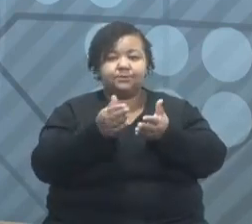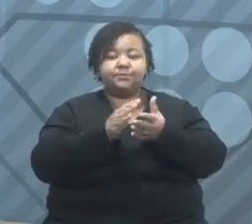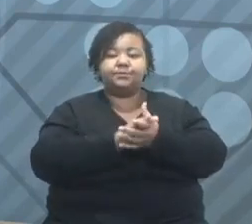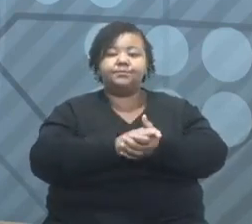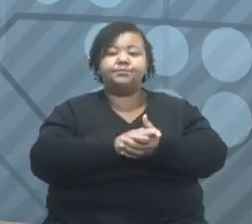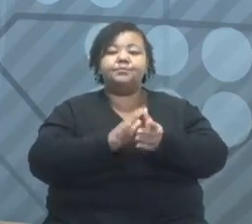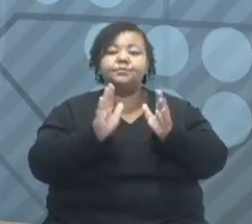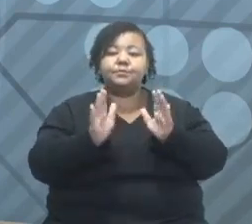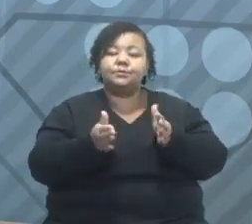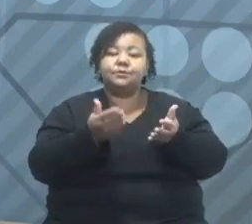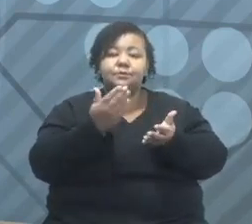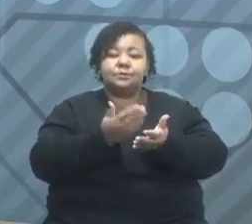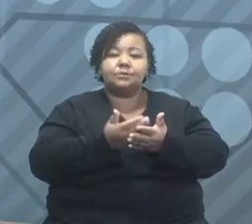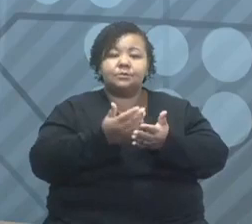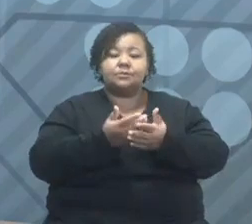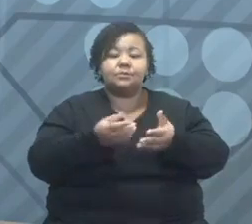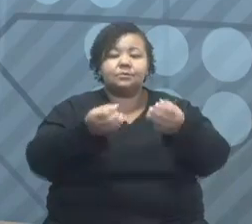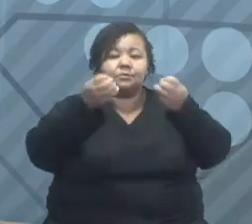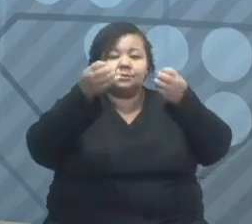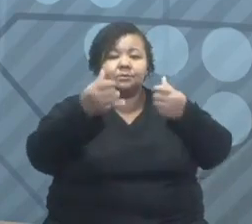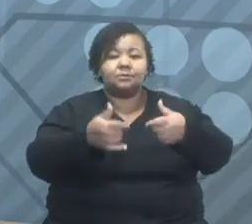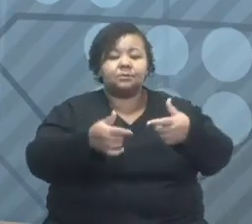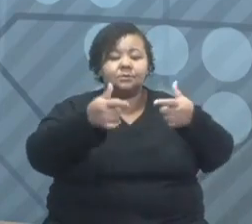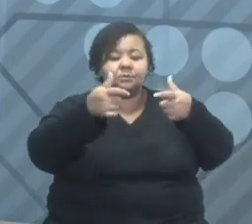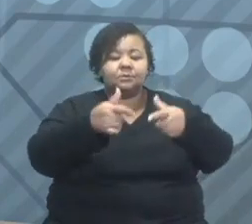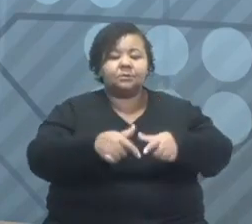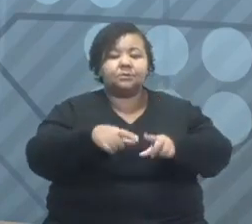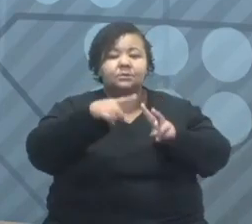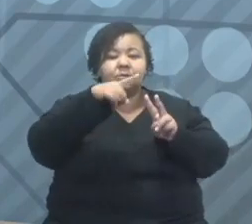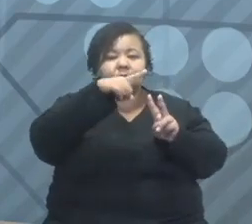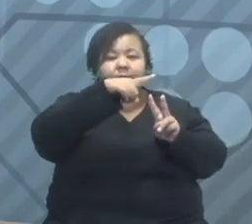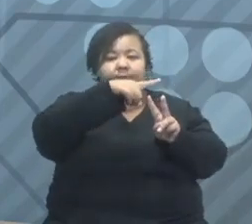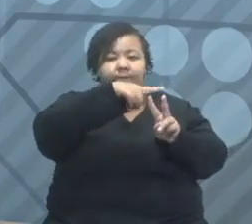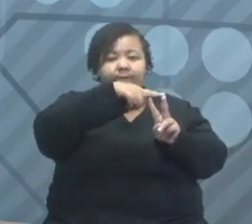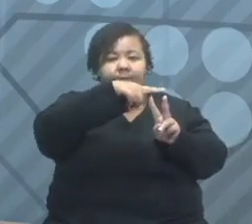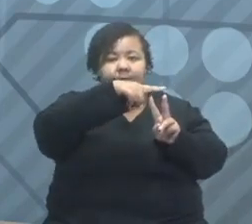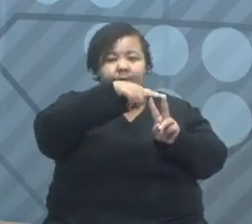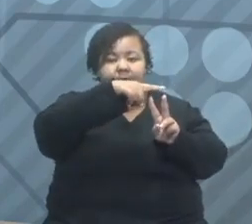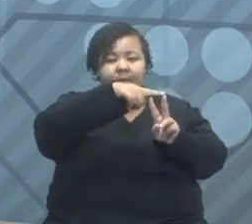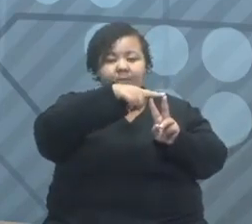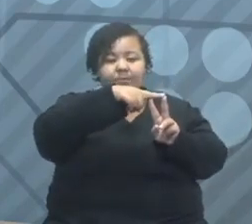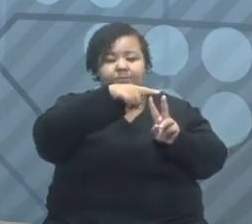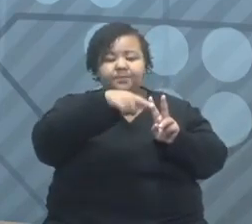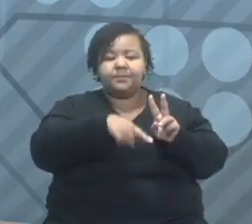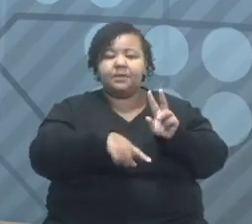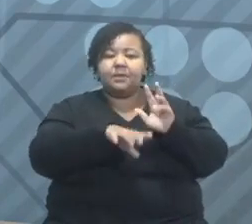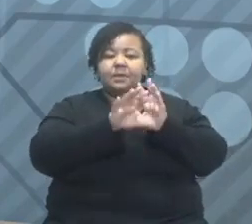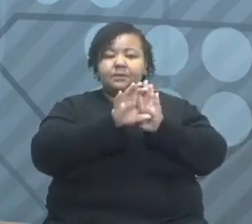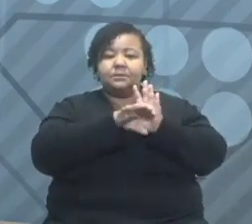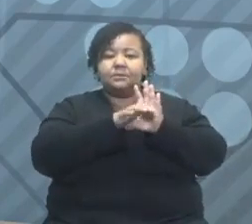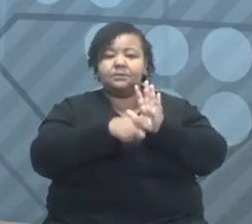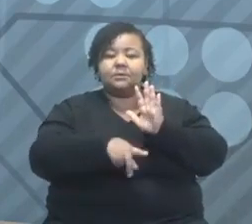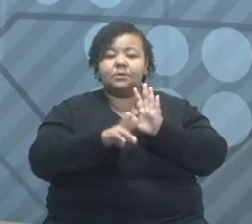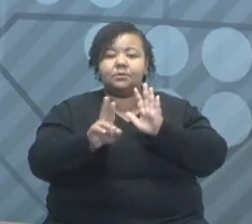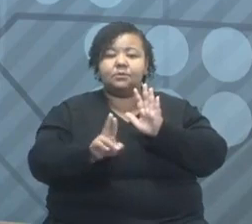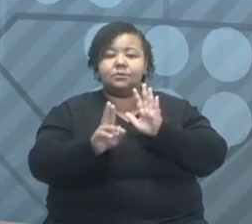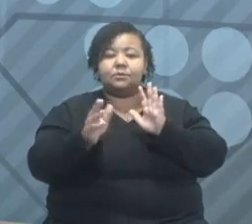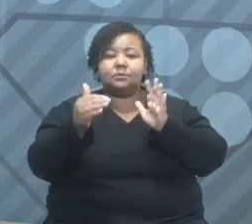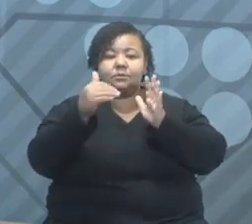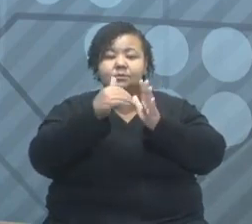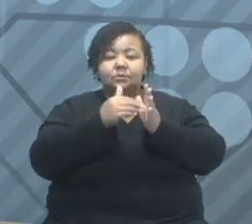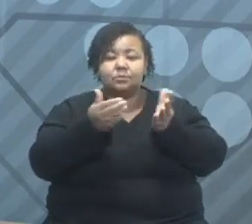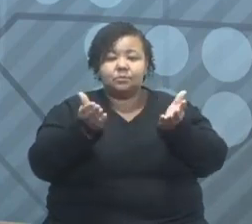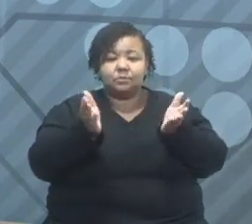como eu comentei, falaremos sobre espaços vetoriais. Esse conceito de espaços vetoriais, ele fará uso dos conceitos que vimos até o